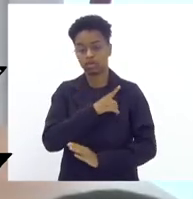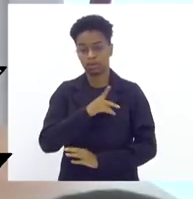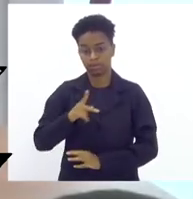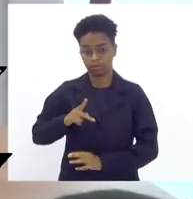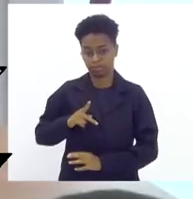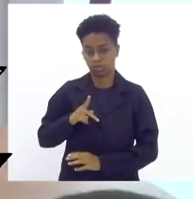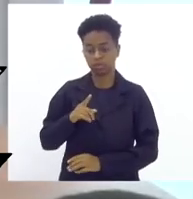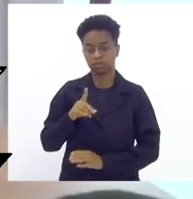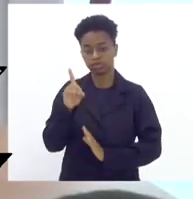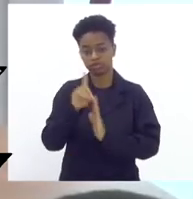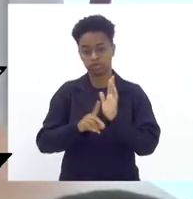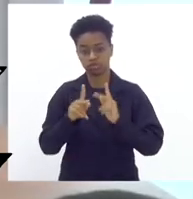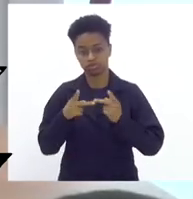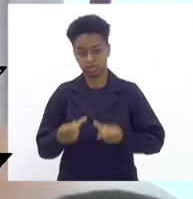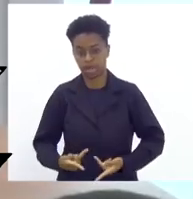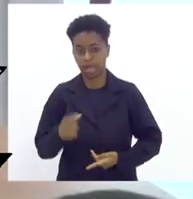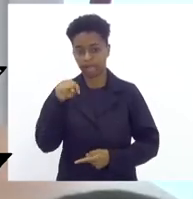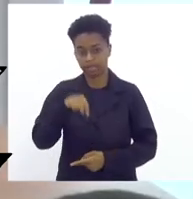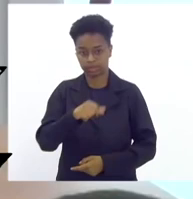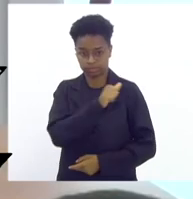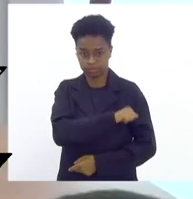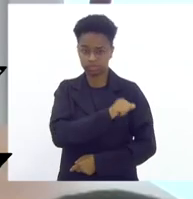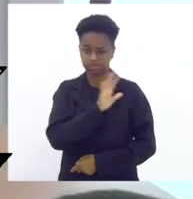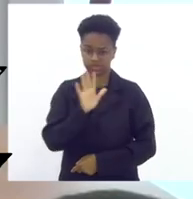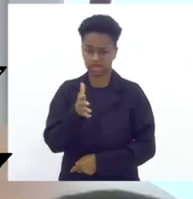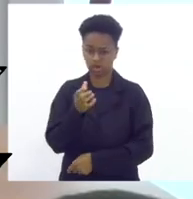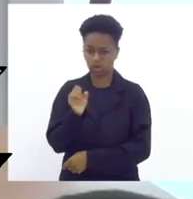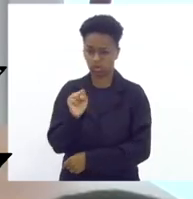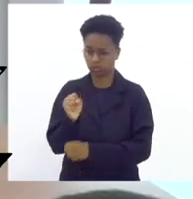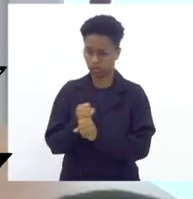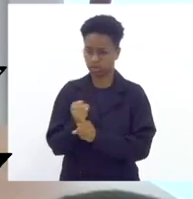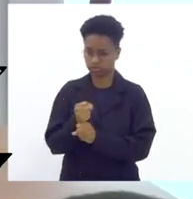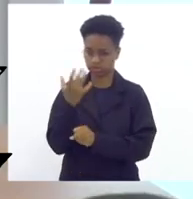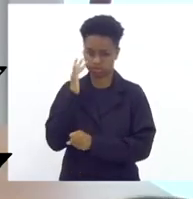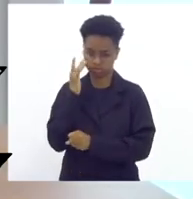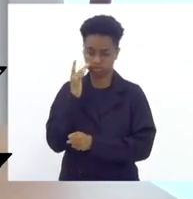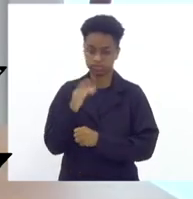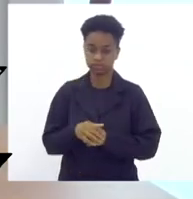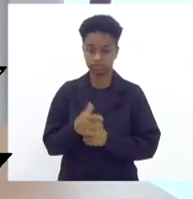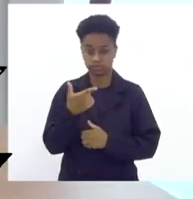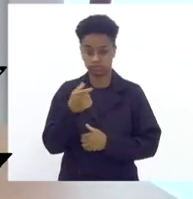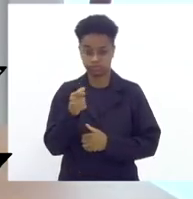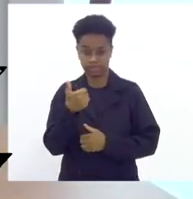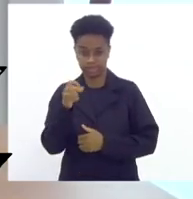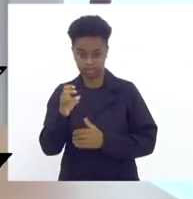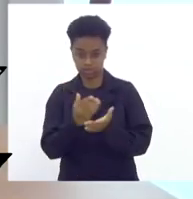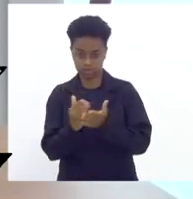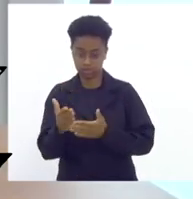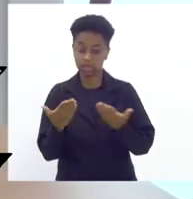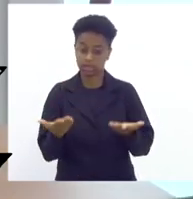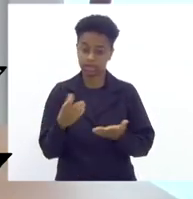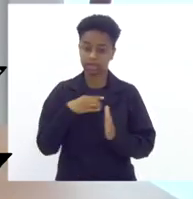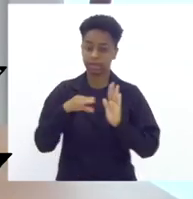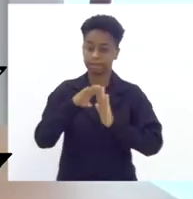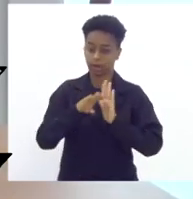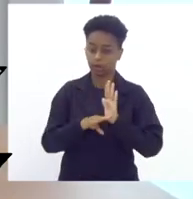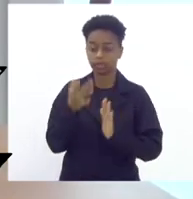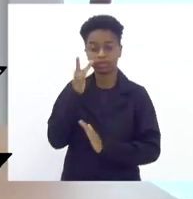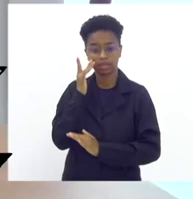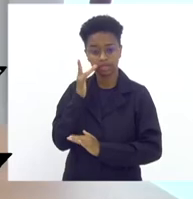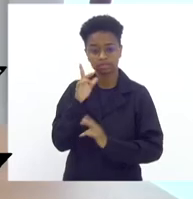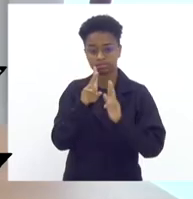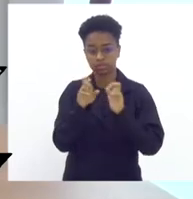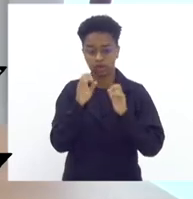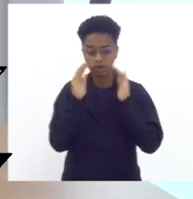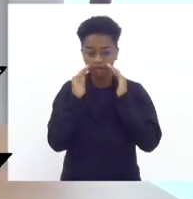humanos aqui no estado do Rio de Janeiro há 8 anos já Salvo engano 2015 a gente tem uma pauta muito interessante aqui com relação a imigrante é